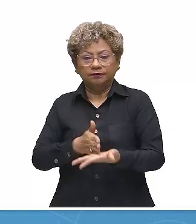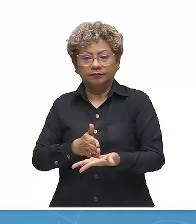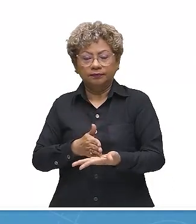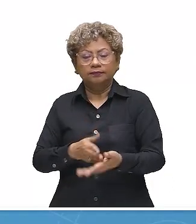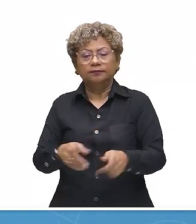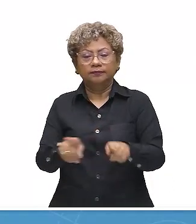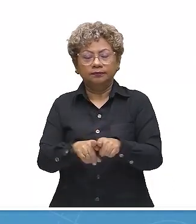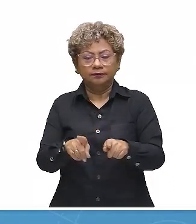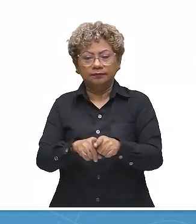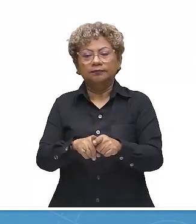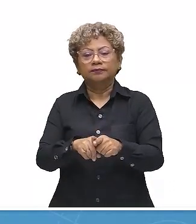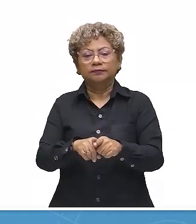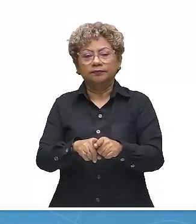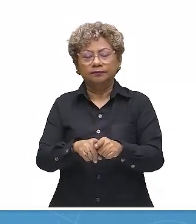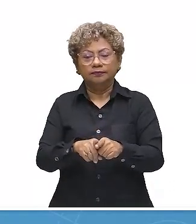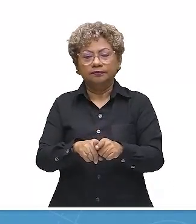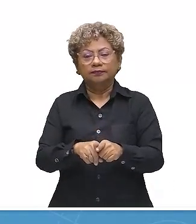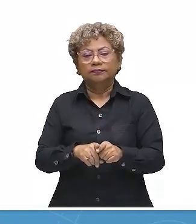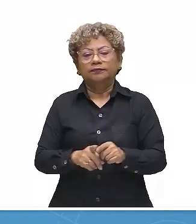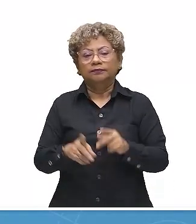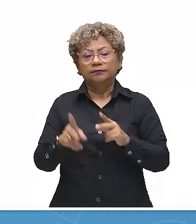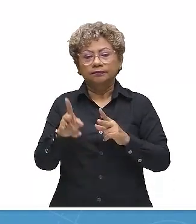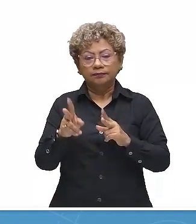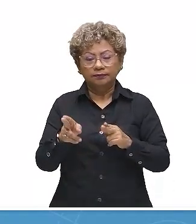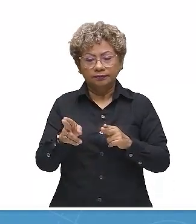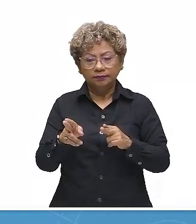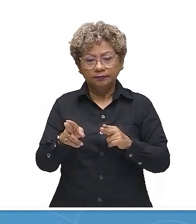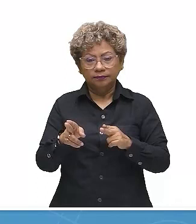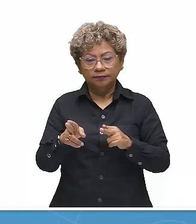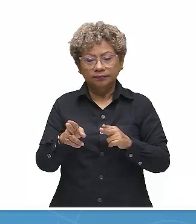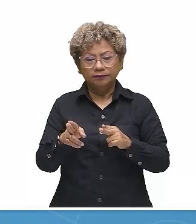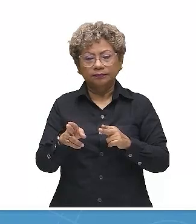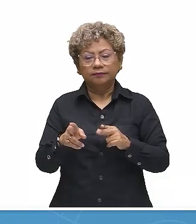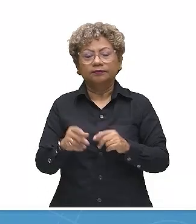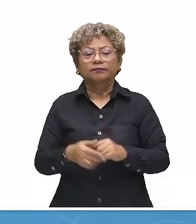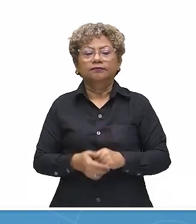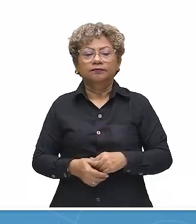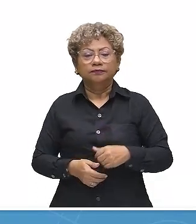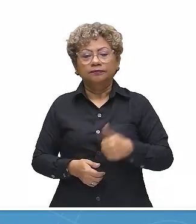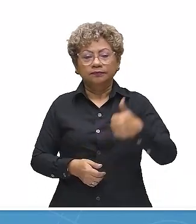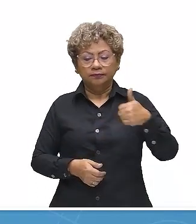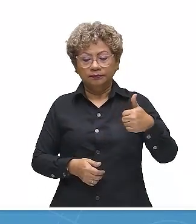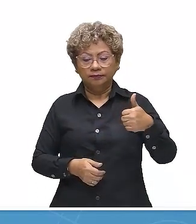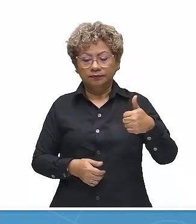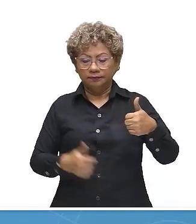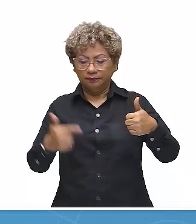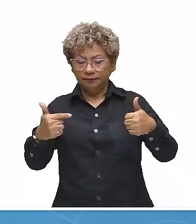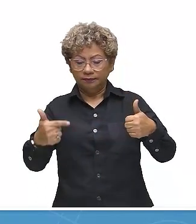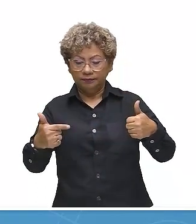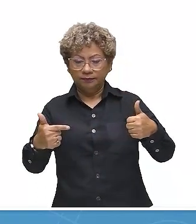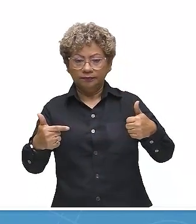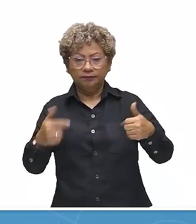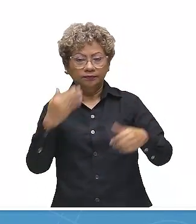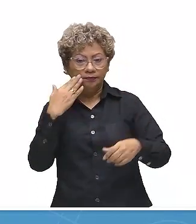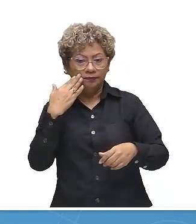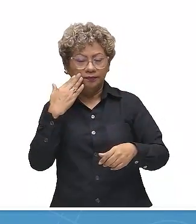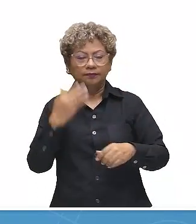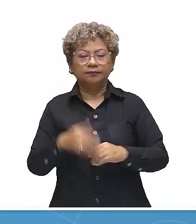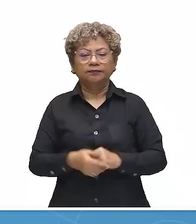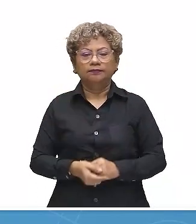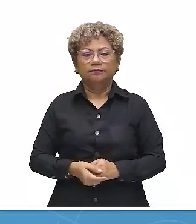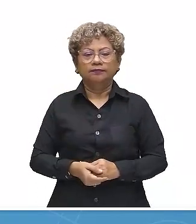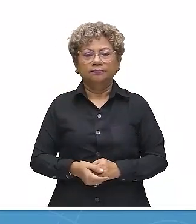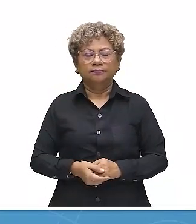Justamente a metade do círculo igual à fração ao lado, 1 sobre 2. Mas vejam,